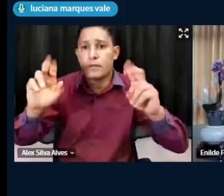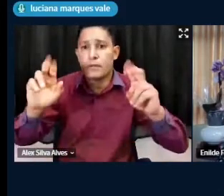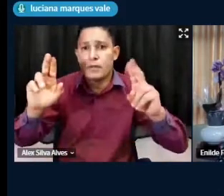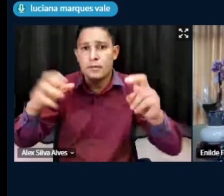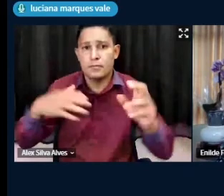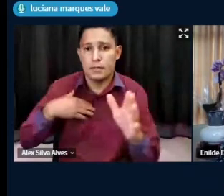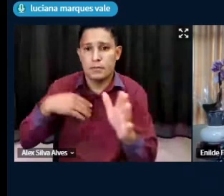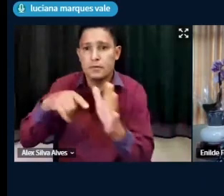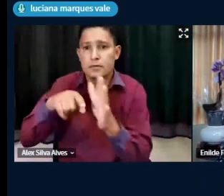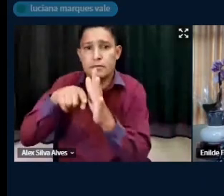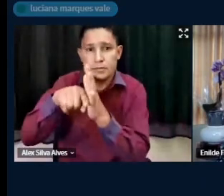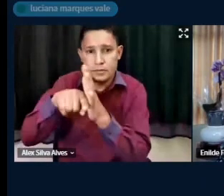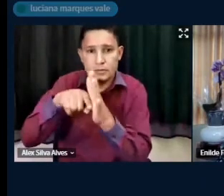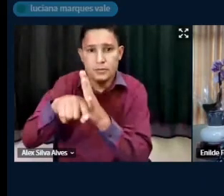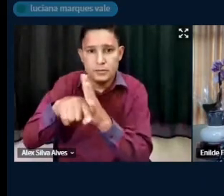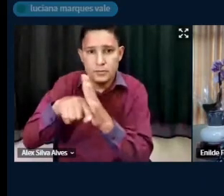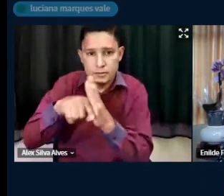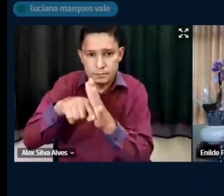Podemos começar.